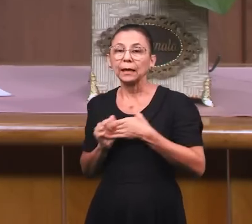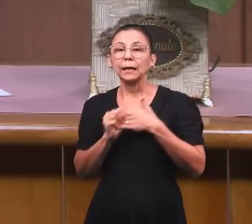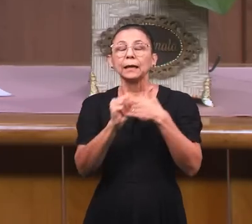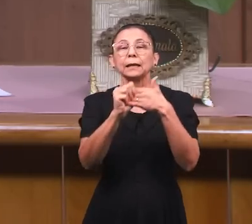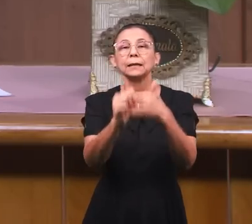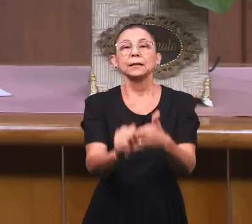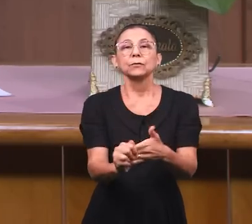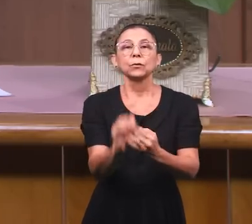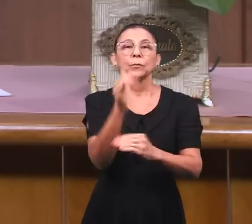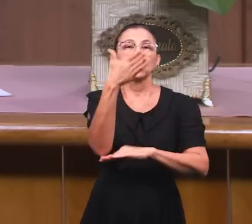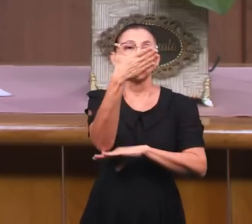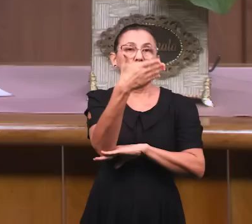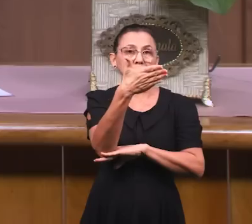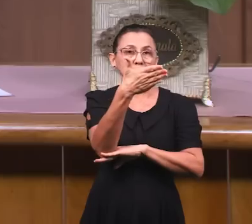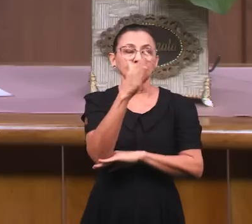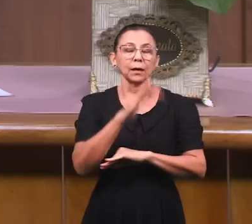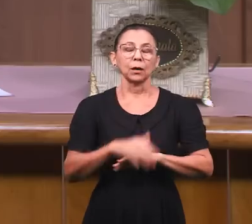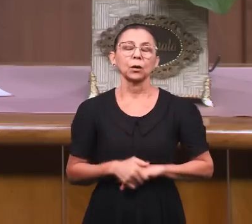dele,